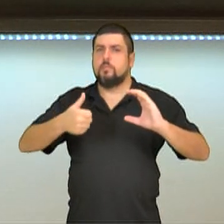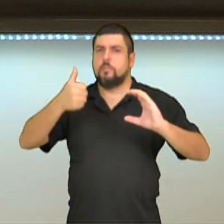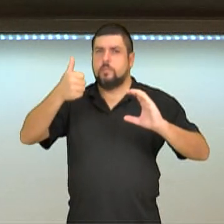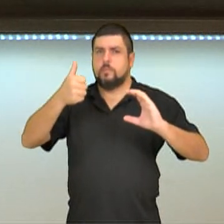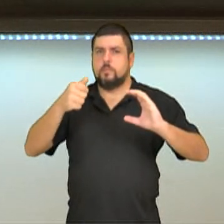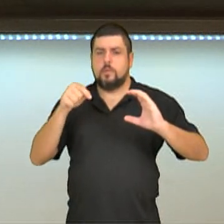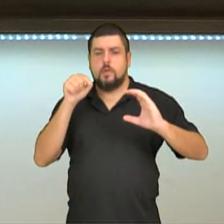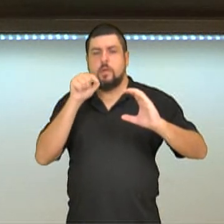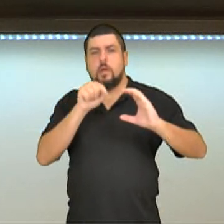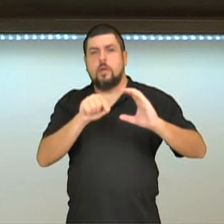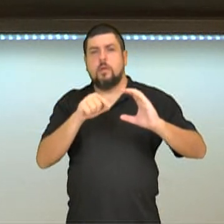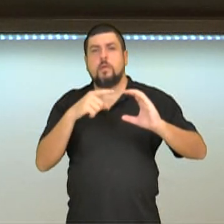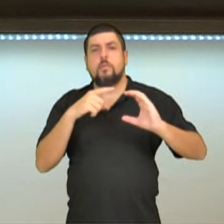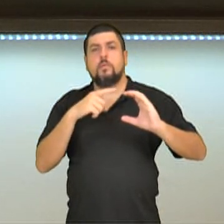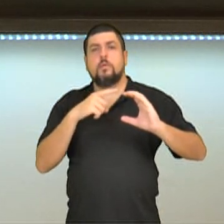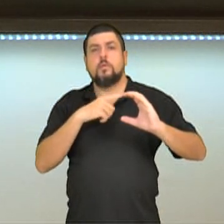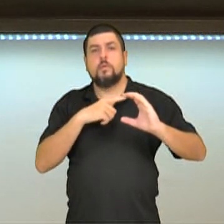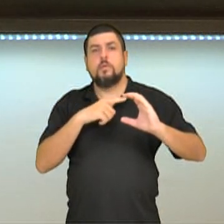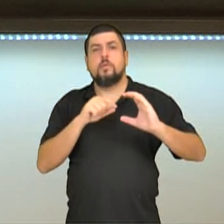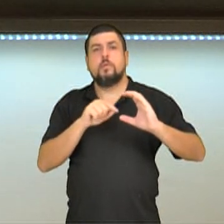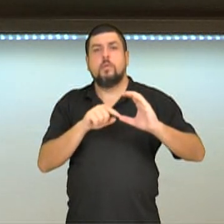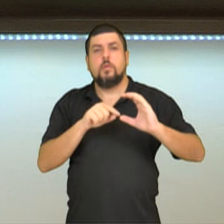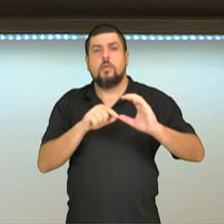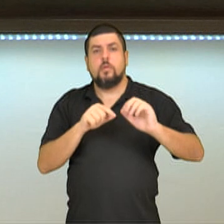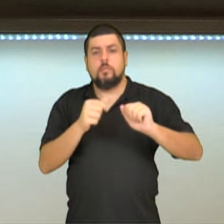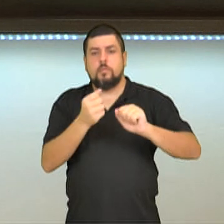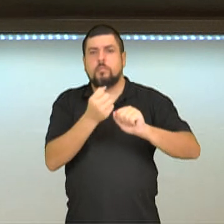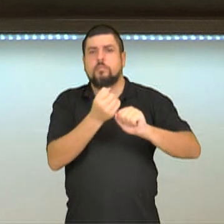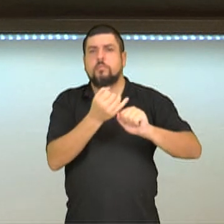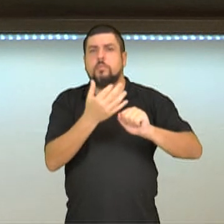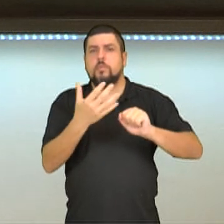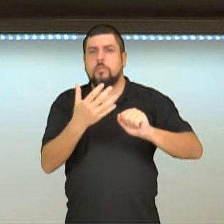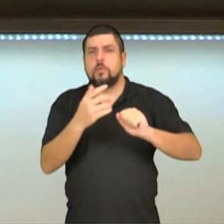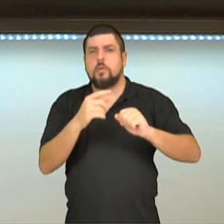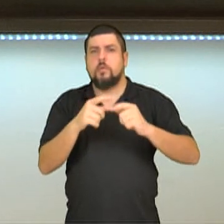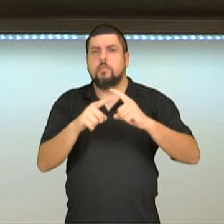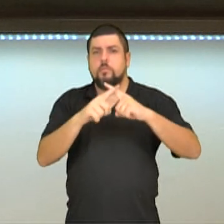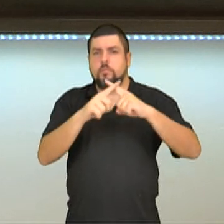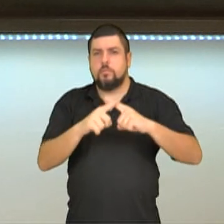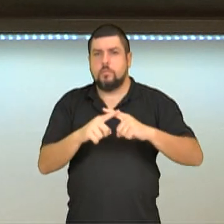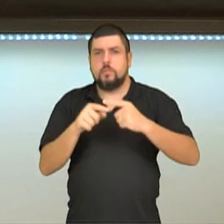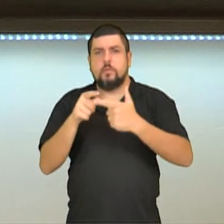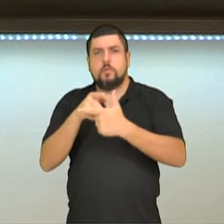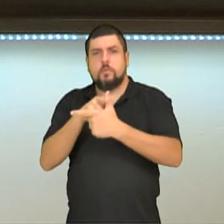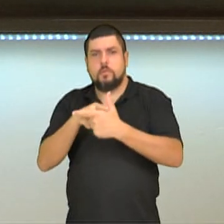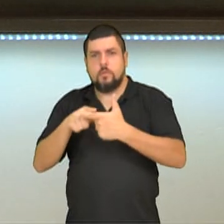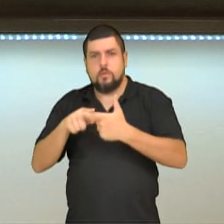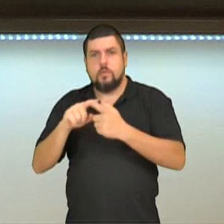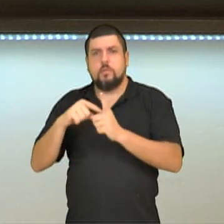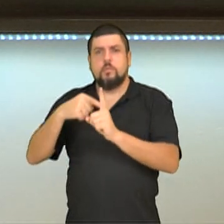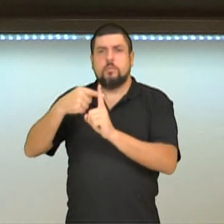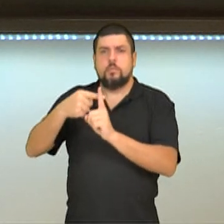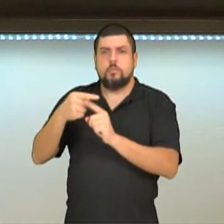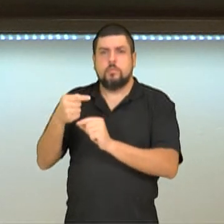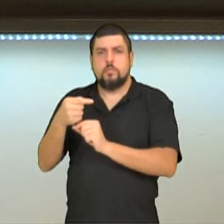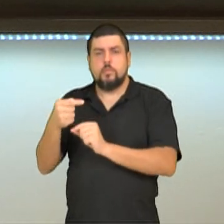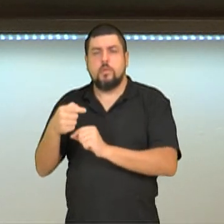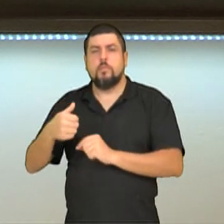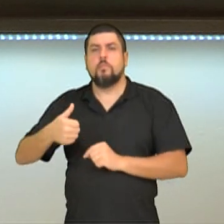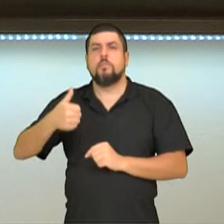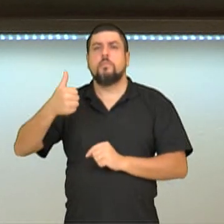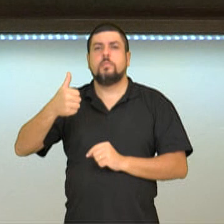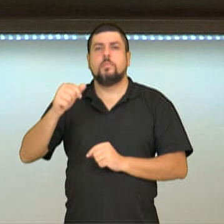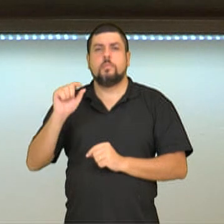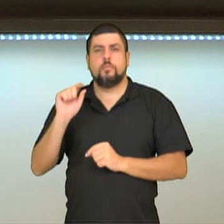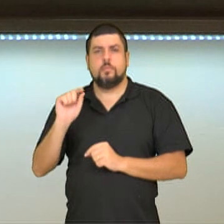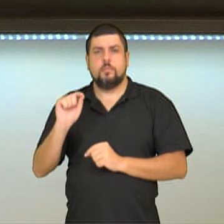dentro desse parênteses? Bom, dentro desse parênteses tem potenciação, multiplicação, divisão, adição e subtração. O que eu resolvo